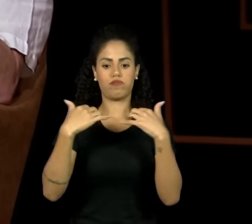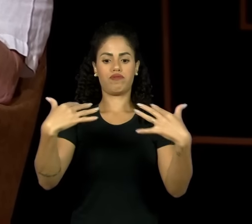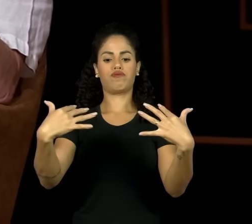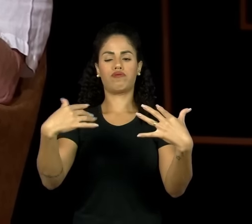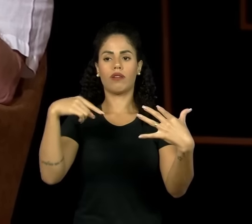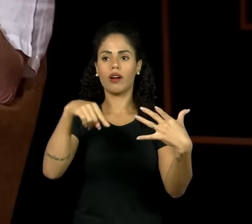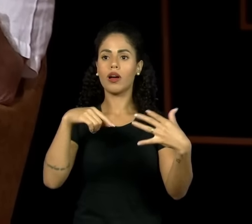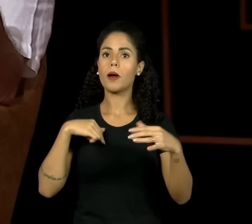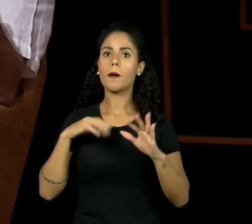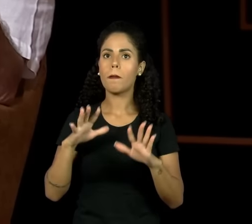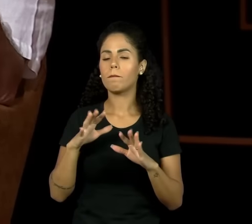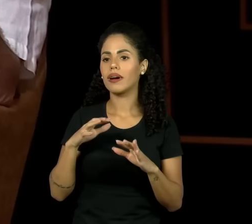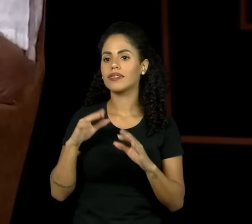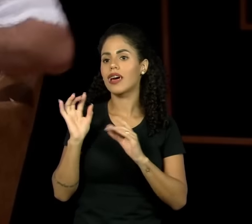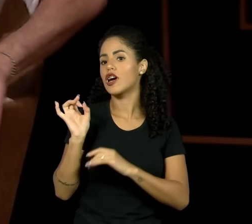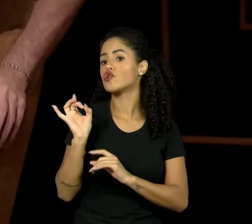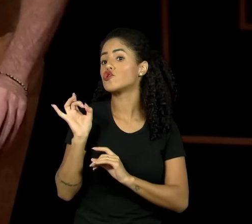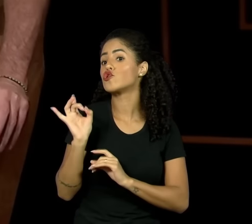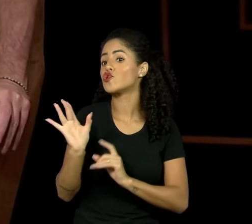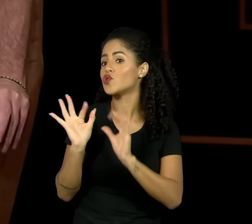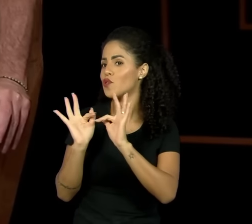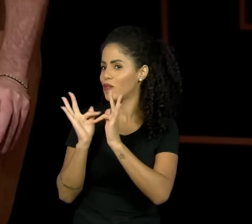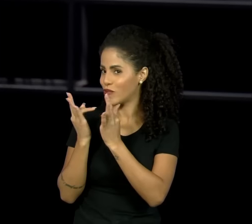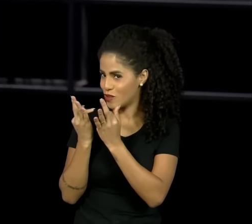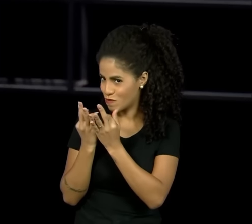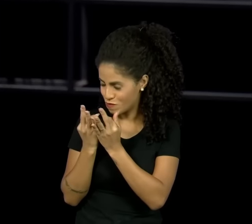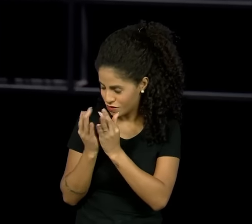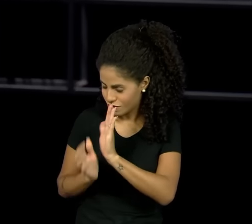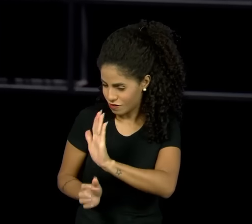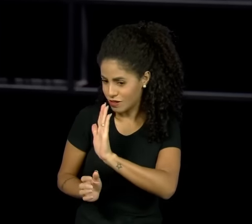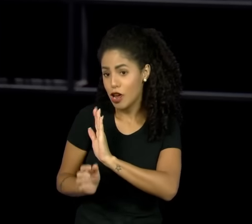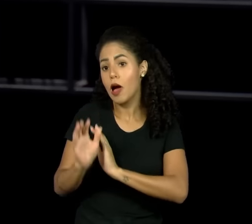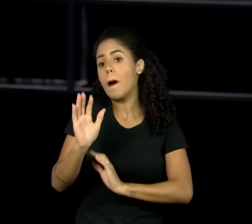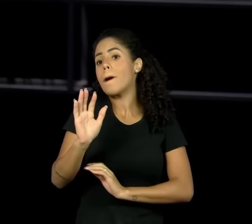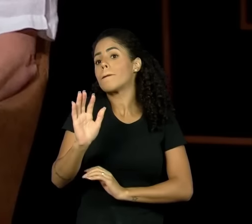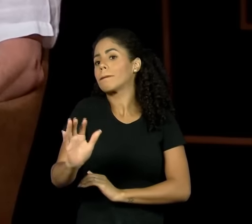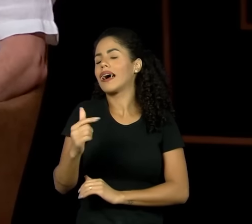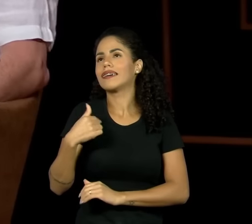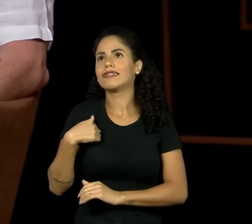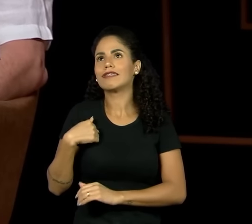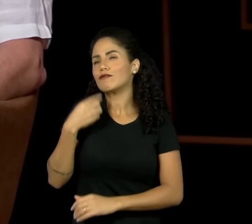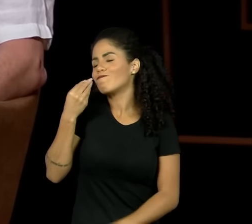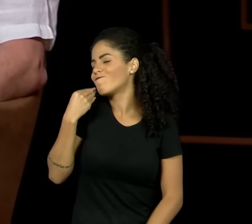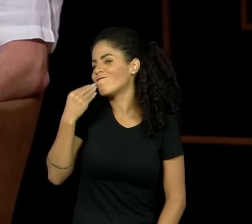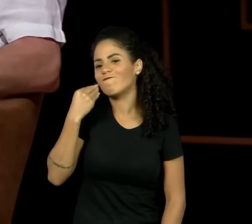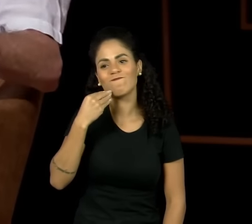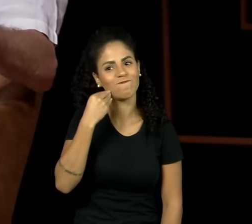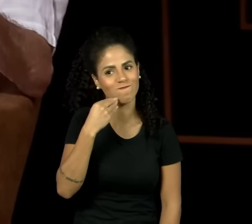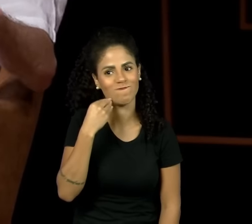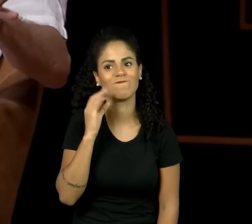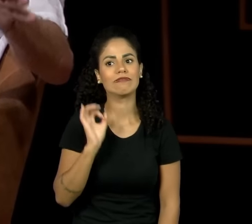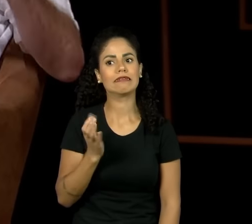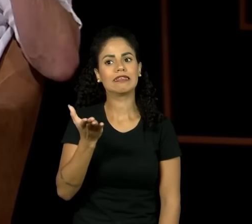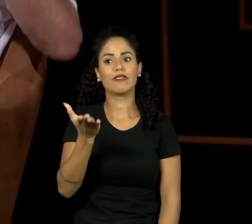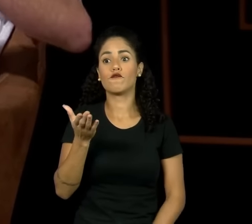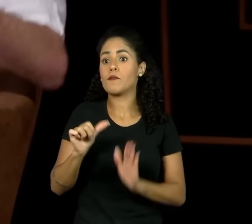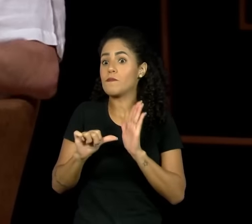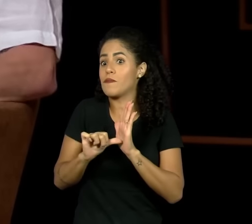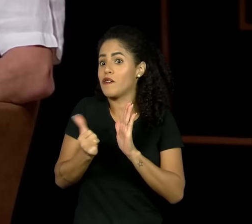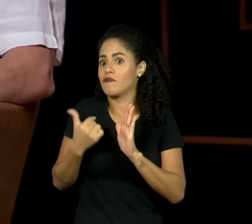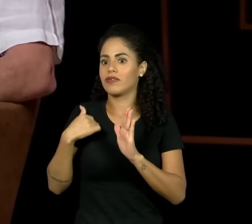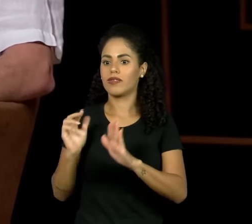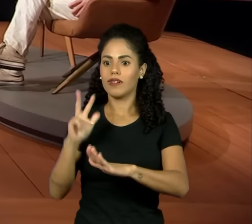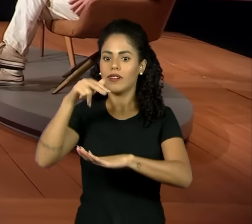plateia era só as nossas famílias mas era é foi a primeira vez assim